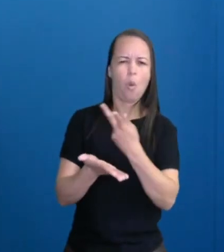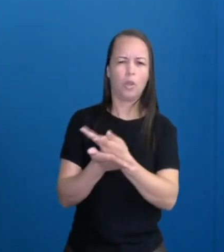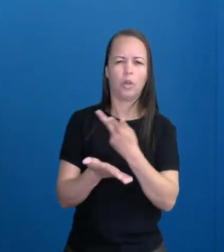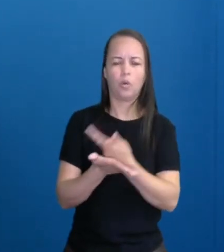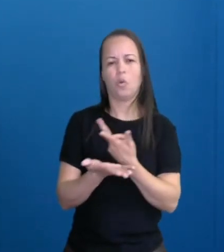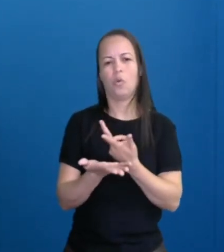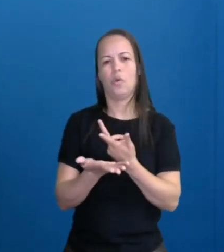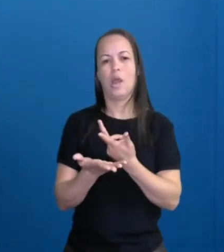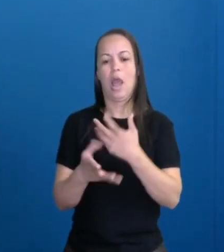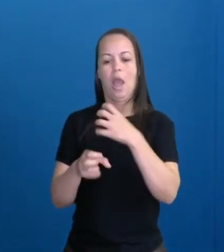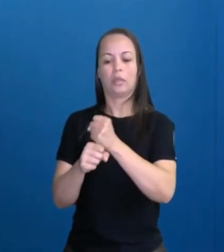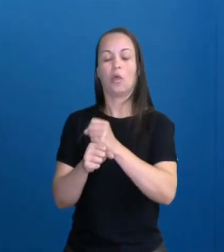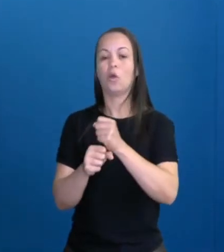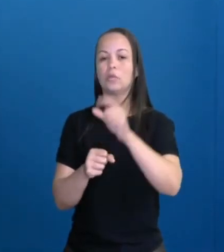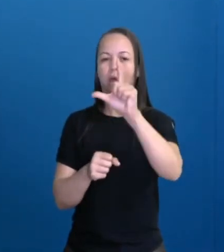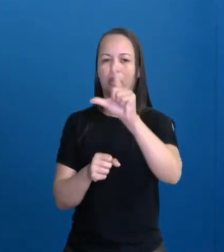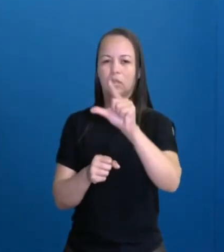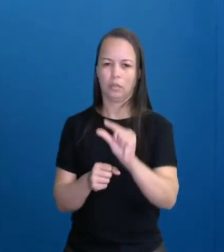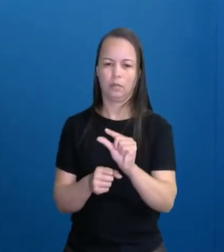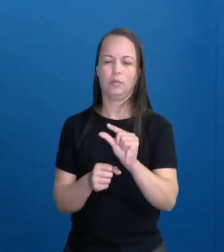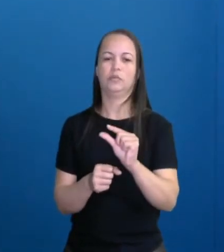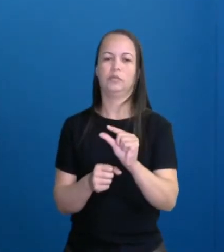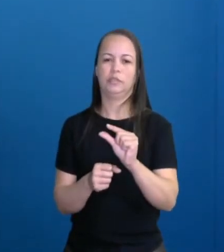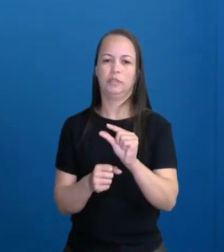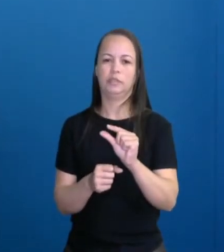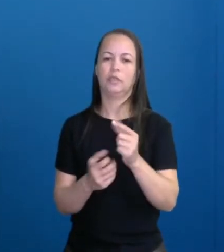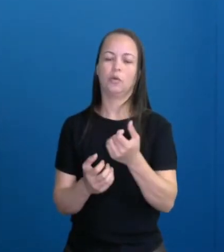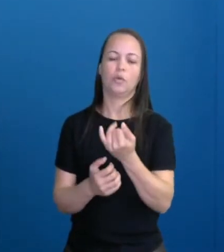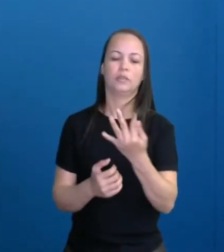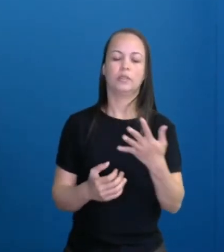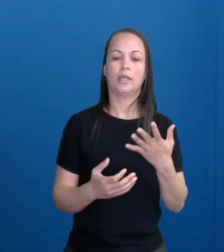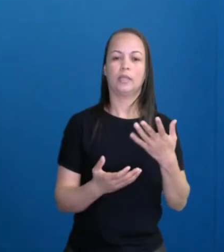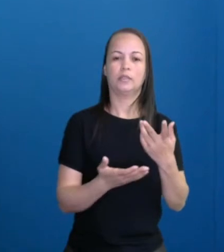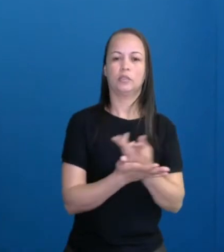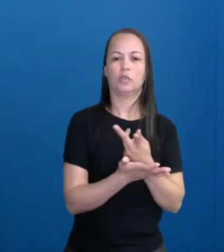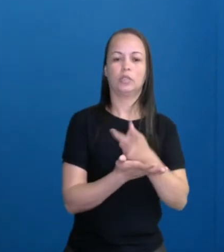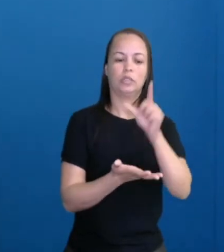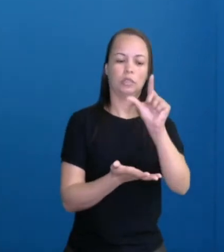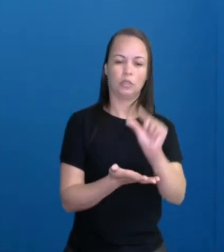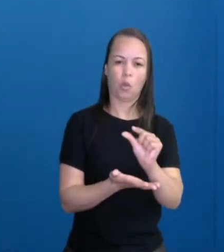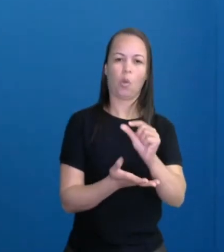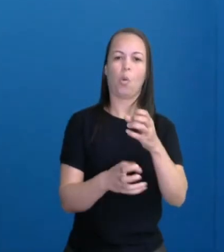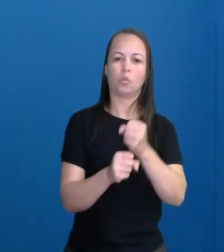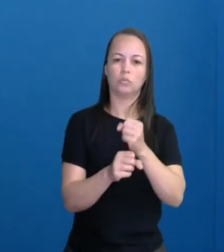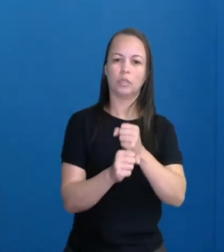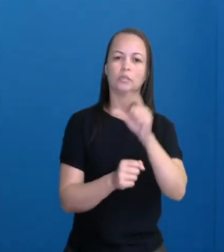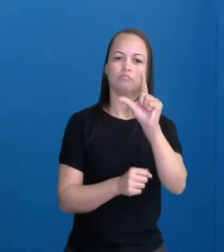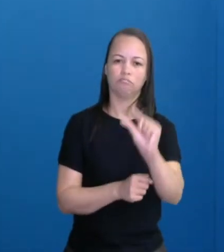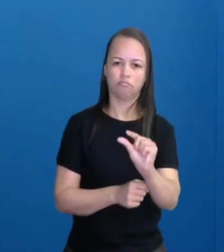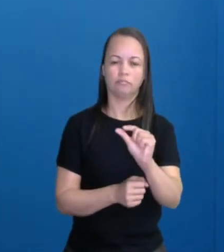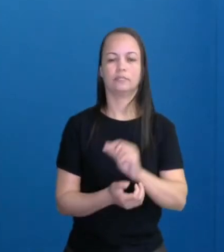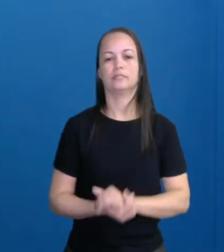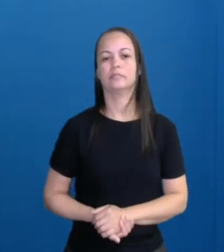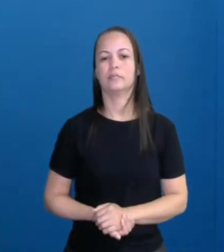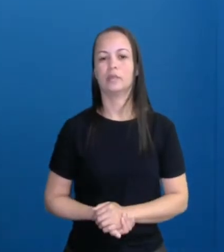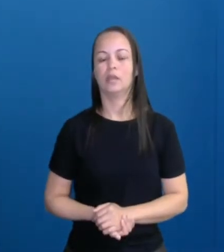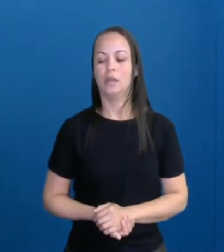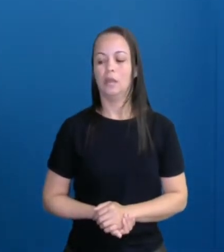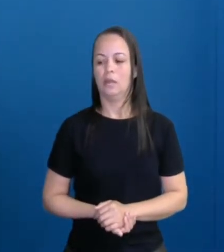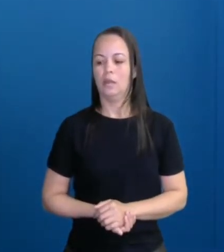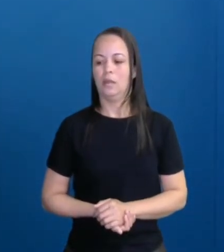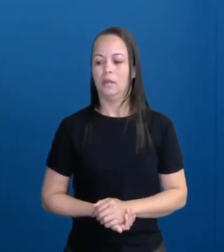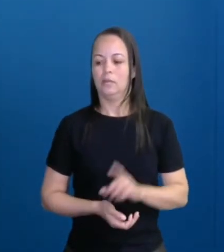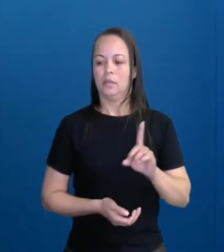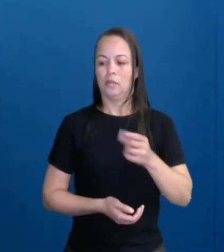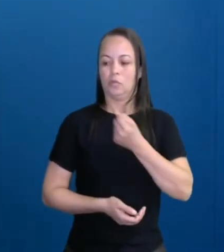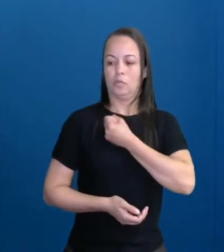a relação é inversa. Aumentou a quantidade de erros, diminuiu a nota, ok? Número de operários